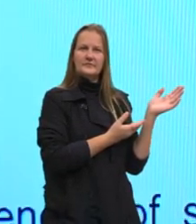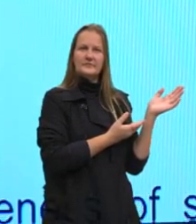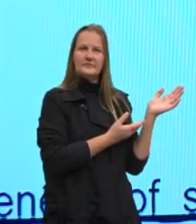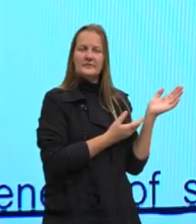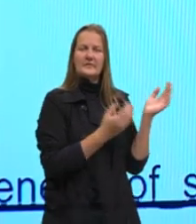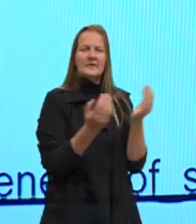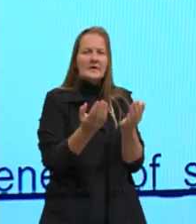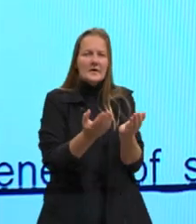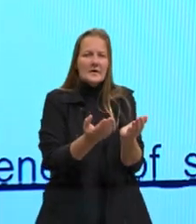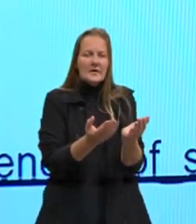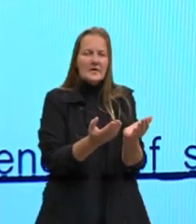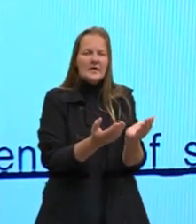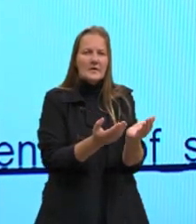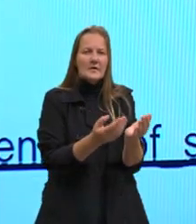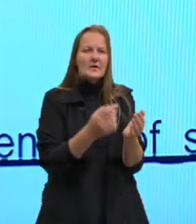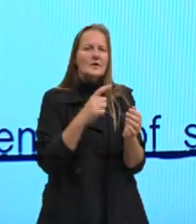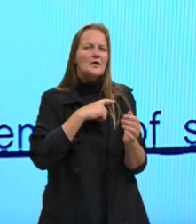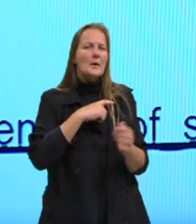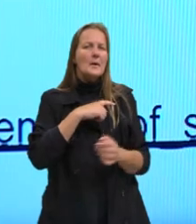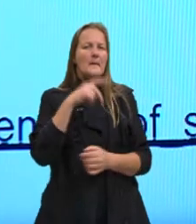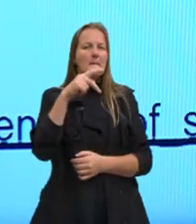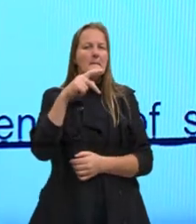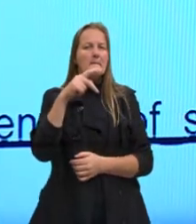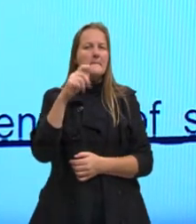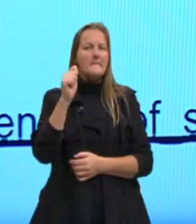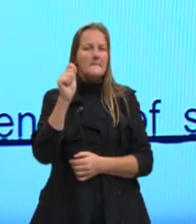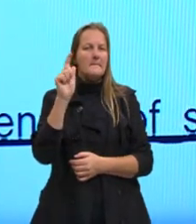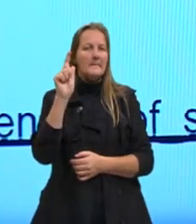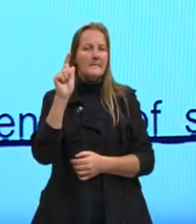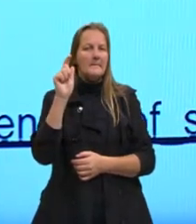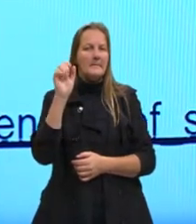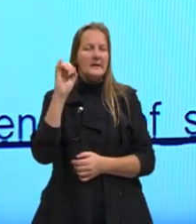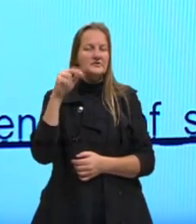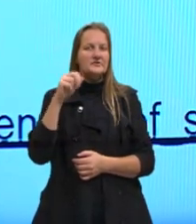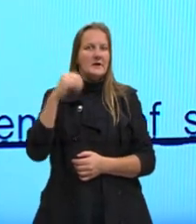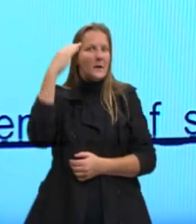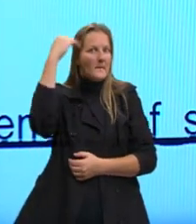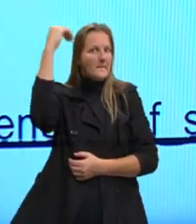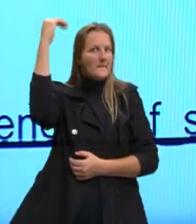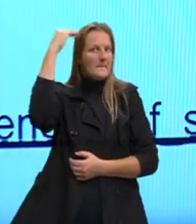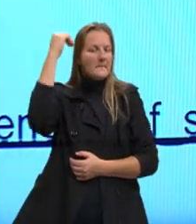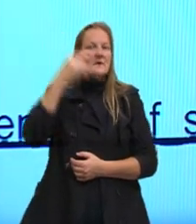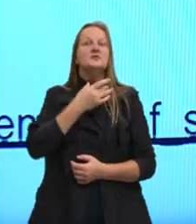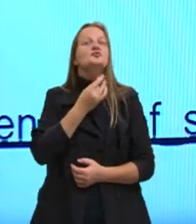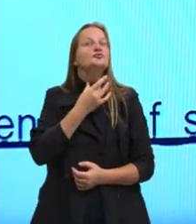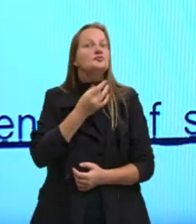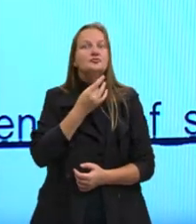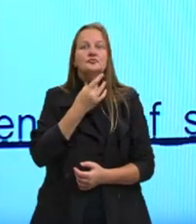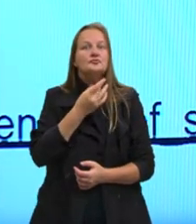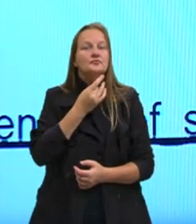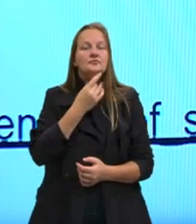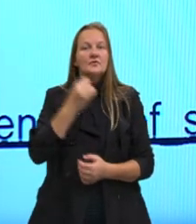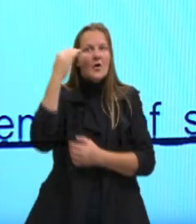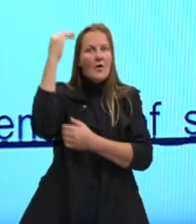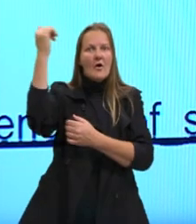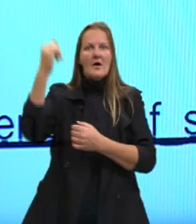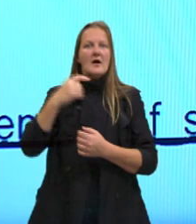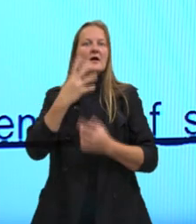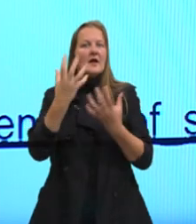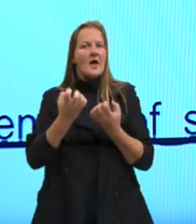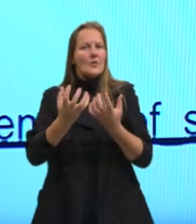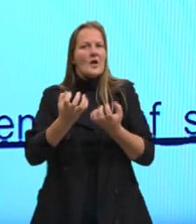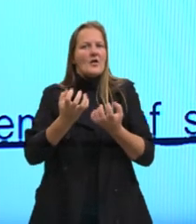vem da página do as pessoas que têm sucesso e que são viciadas no sucesso bom